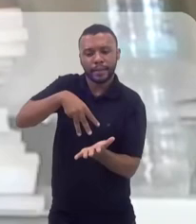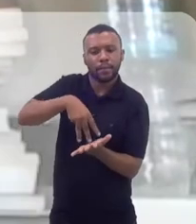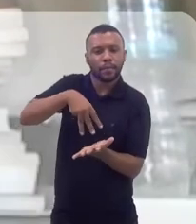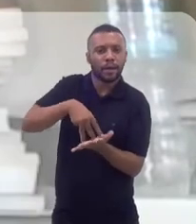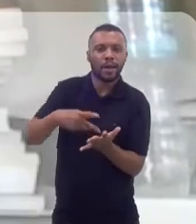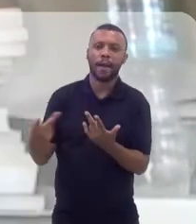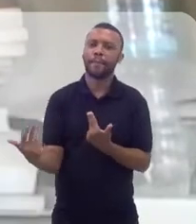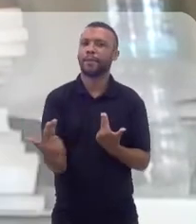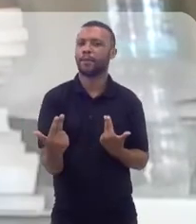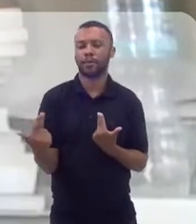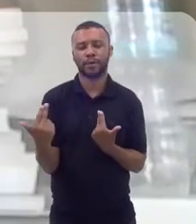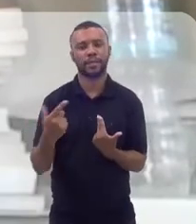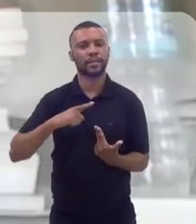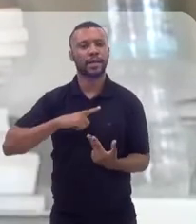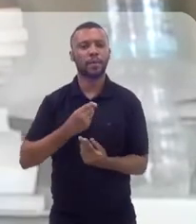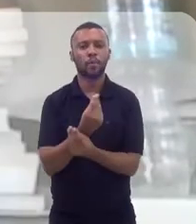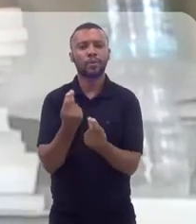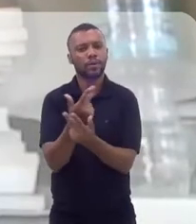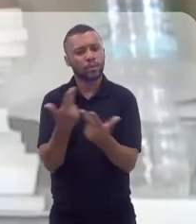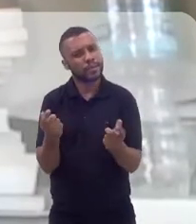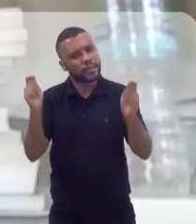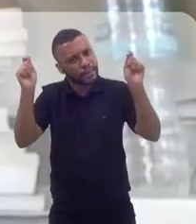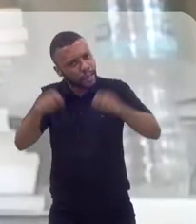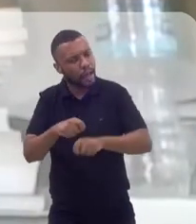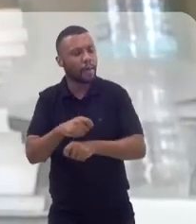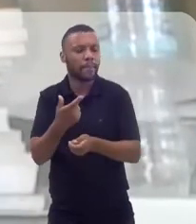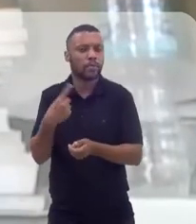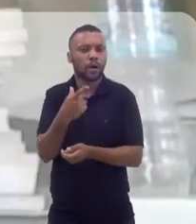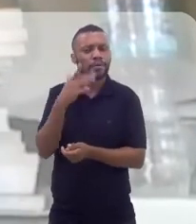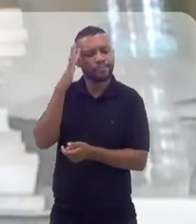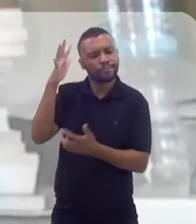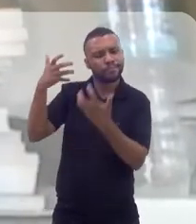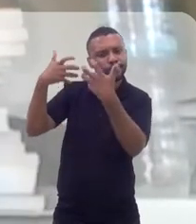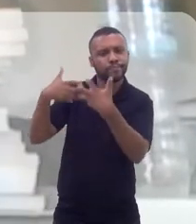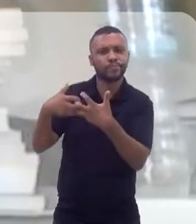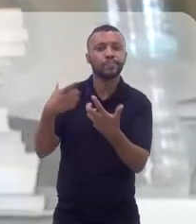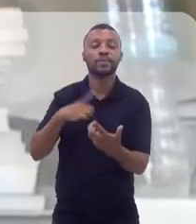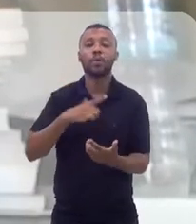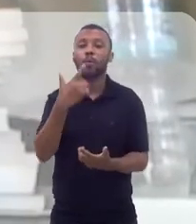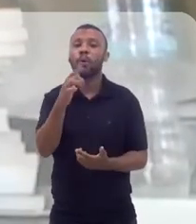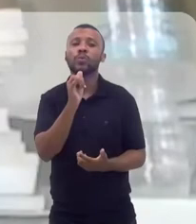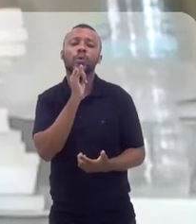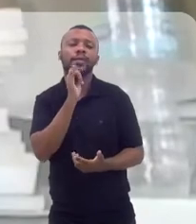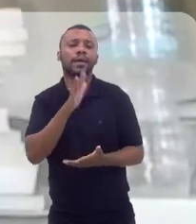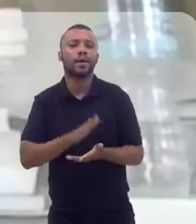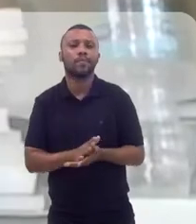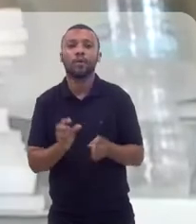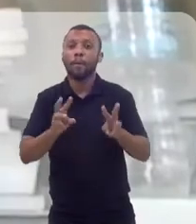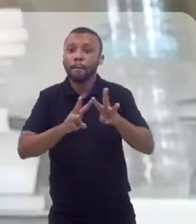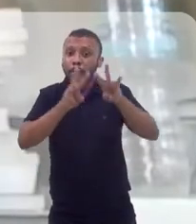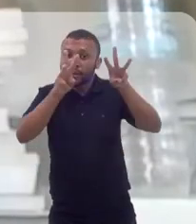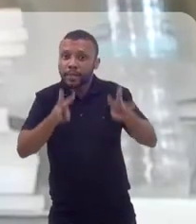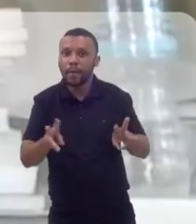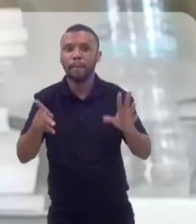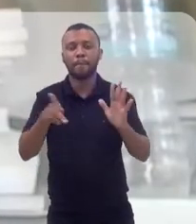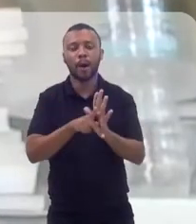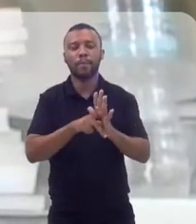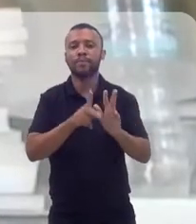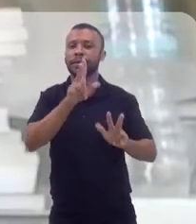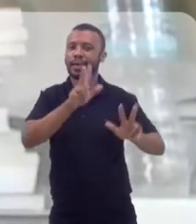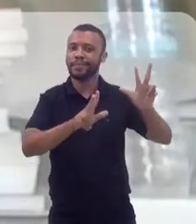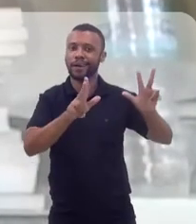que tem muita coisa que pode surgir daí, né? Vou dar um outro exemplo que eu acho que tem uma oportunidade. A gente não tem um museu de